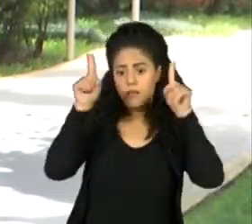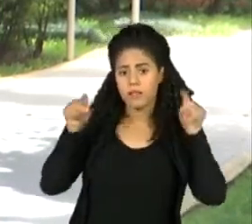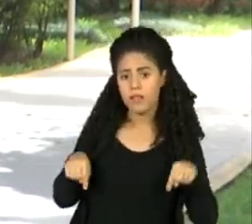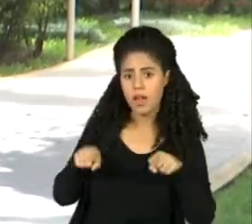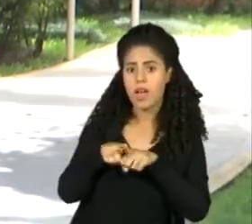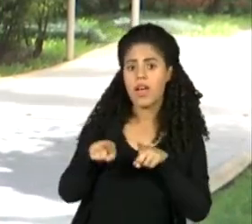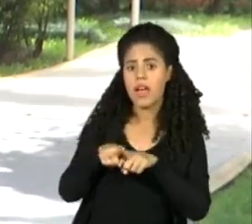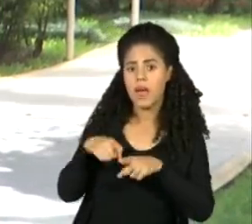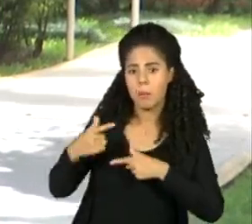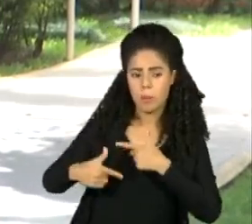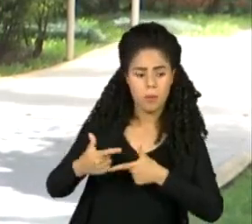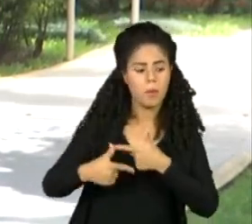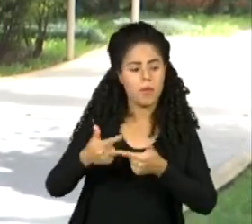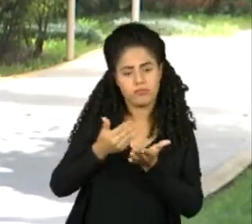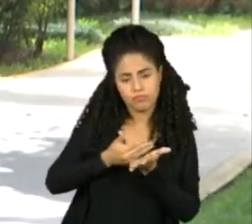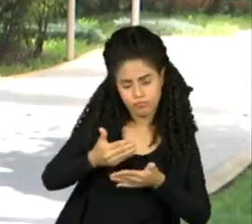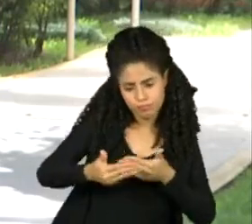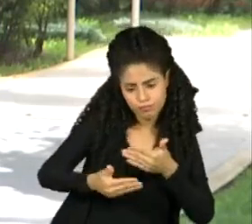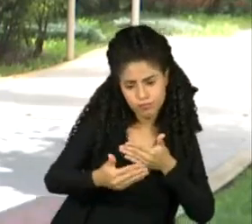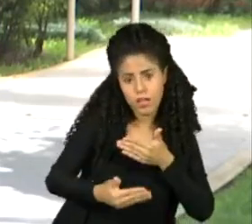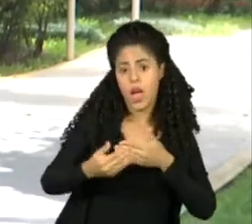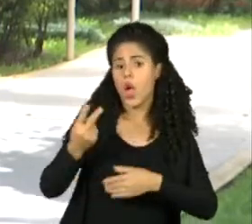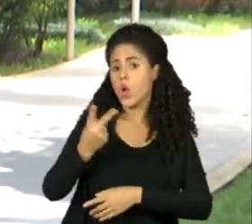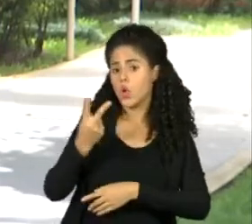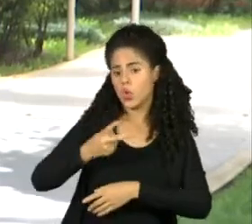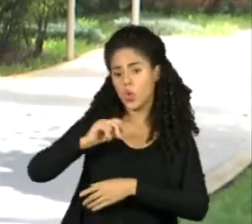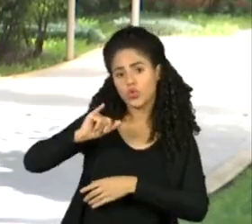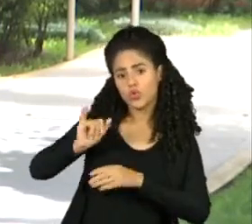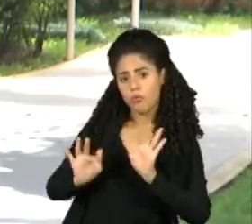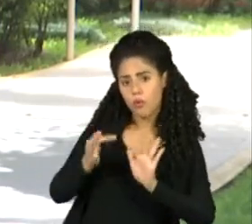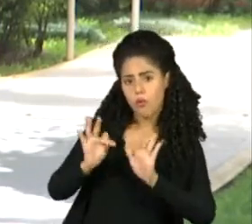dias, um ato em 2 de fevereiro, no